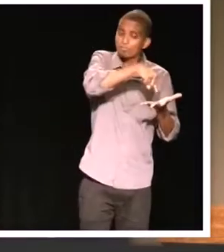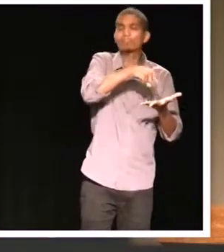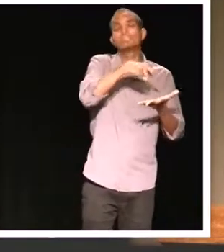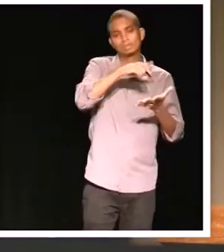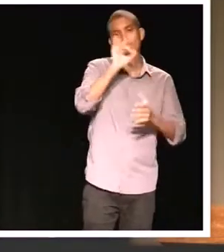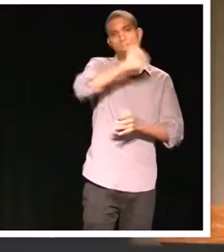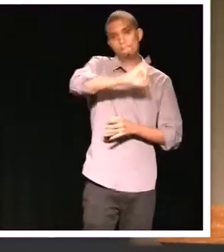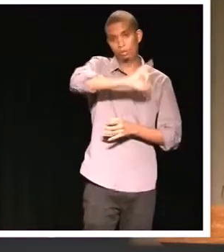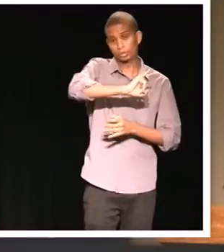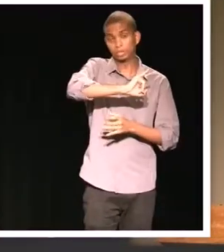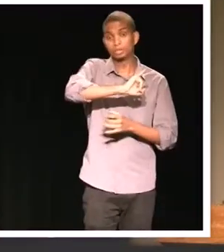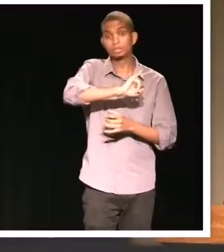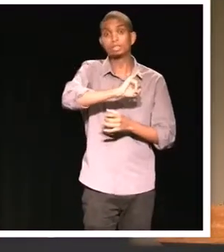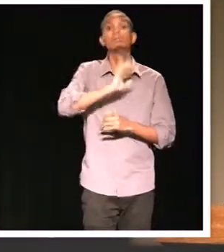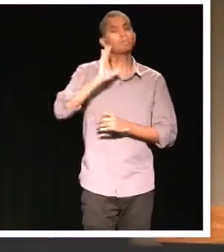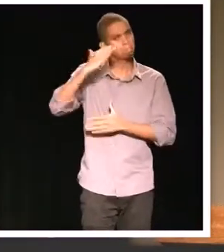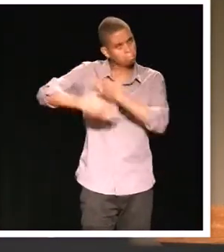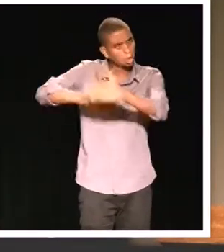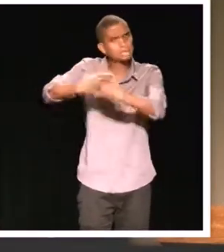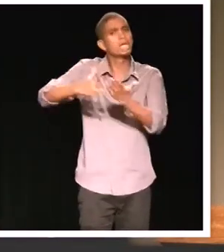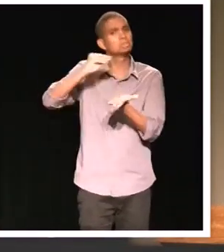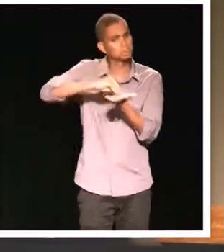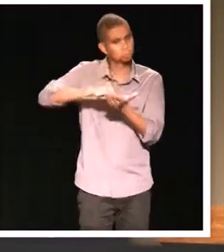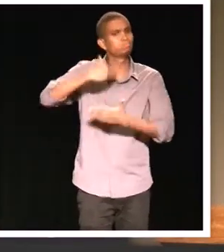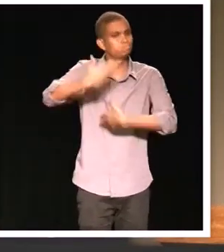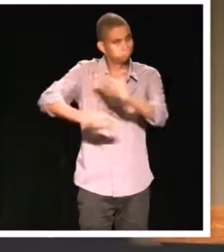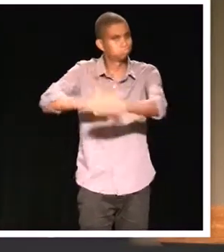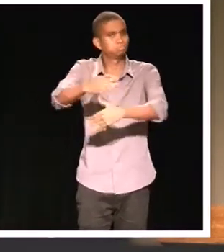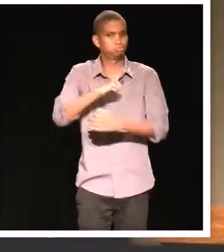é ainda em caminho.